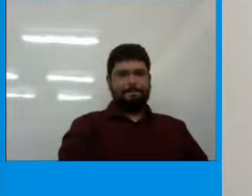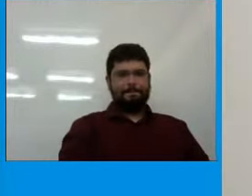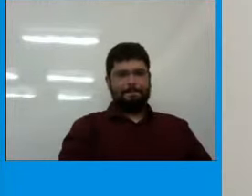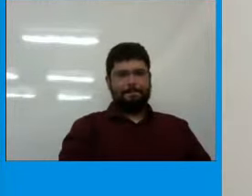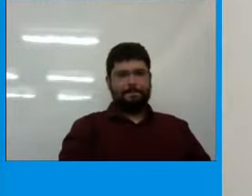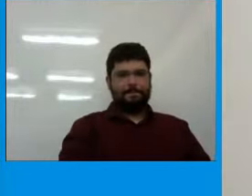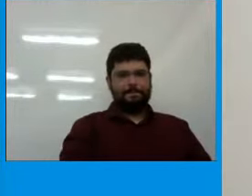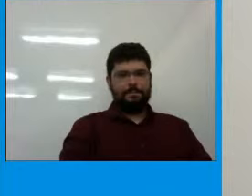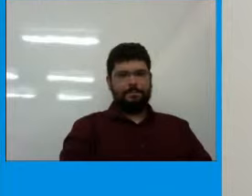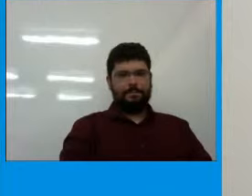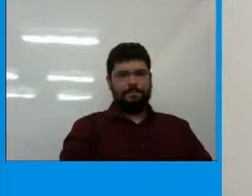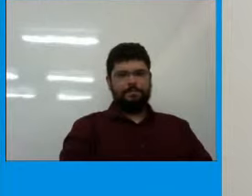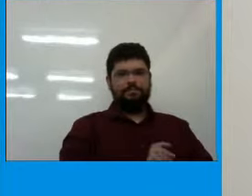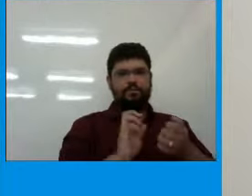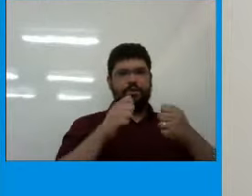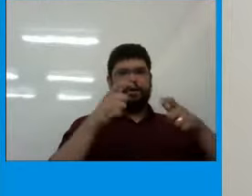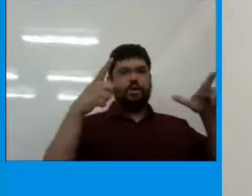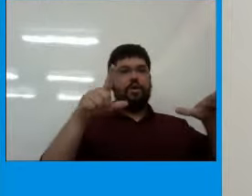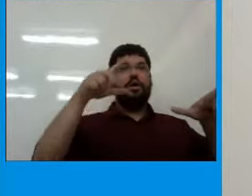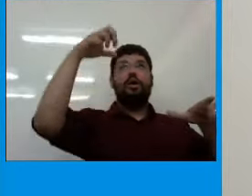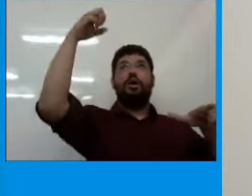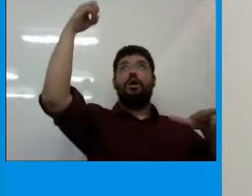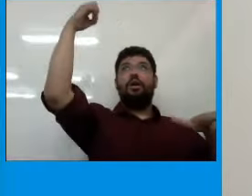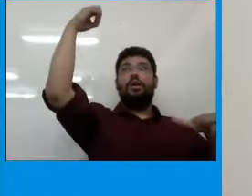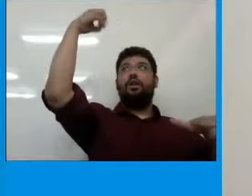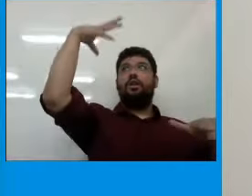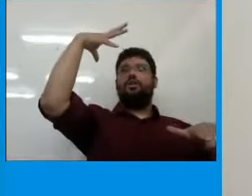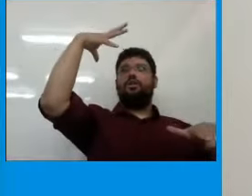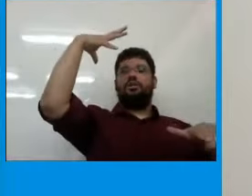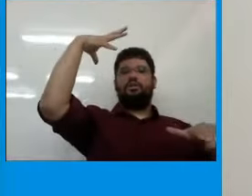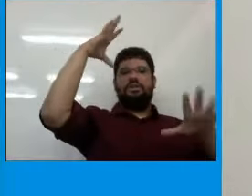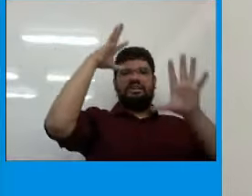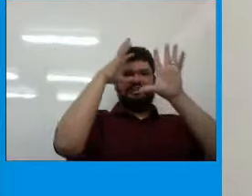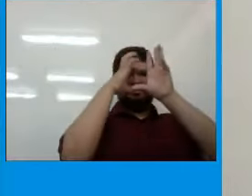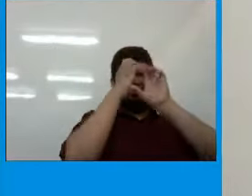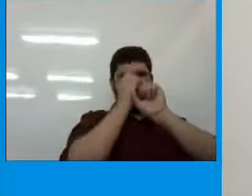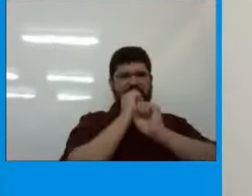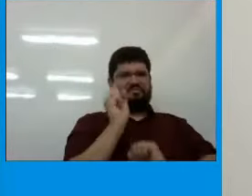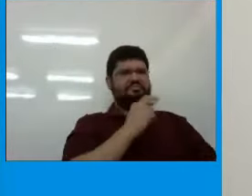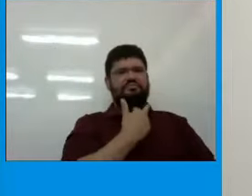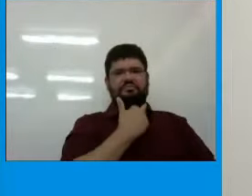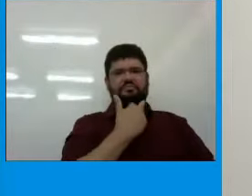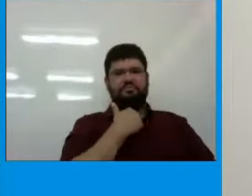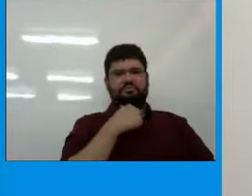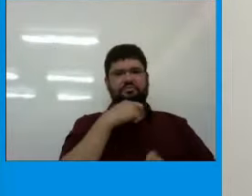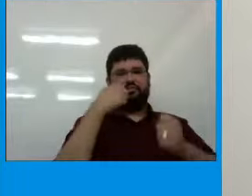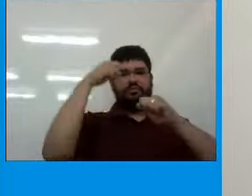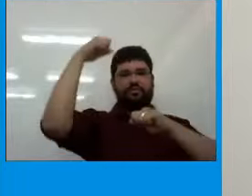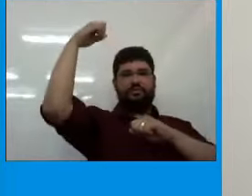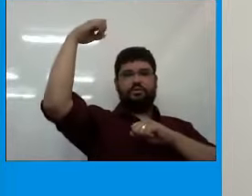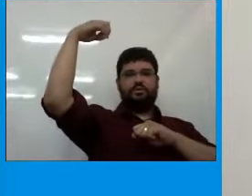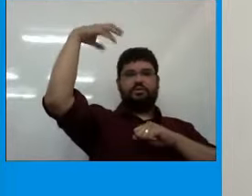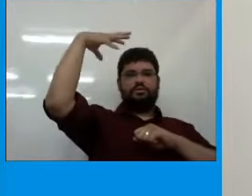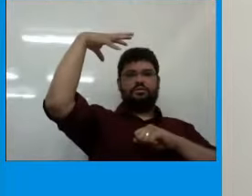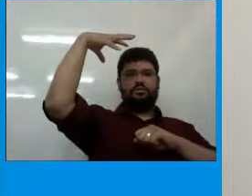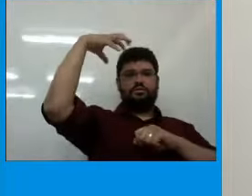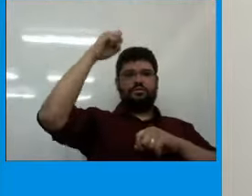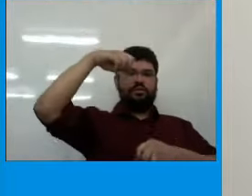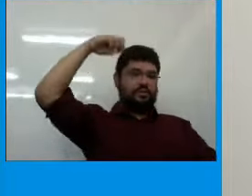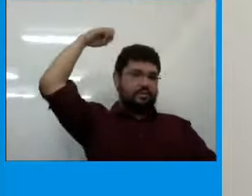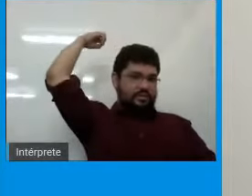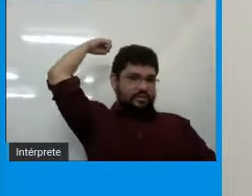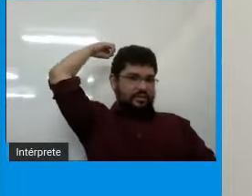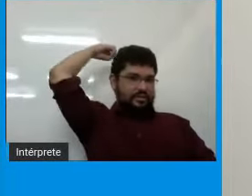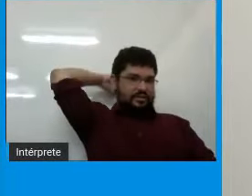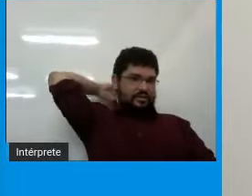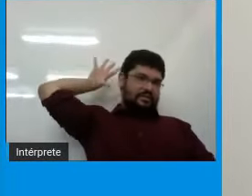Escolha um local iluminado, em que seu rosto apareça bem na câmera. Cuidado com fontes de luz atrás de você, como uma janela aberta, por